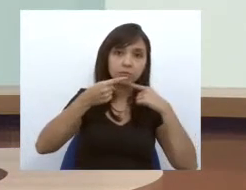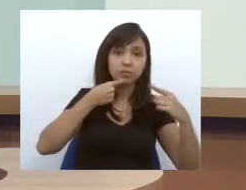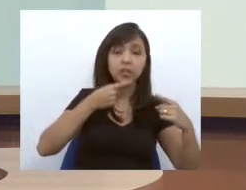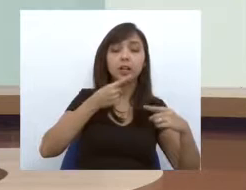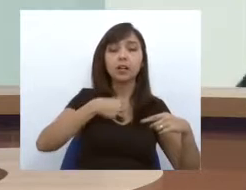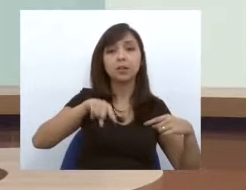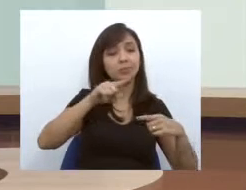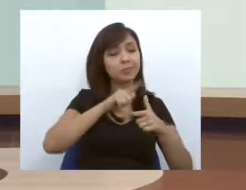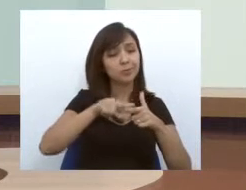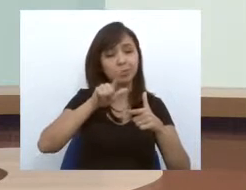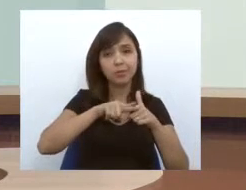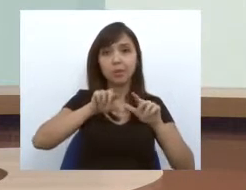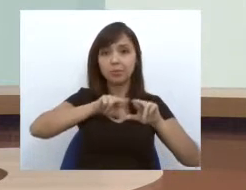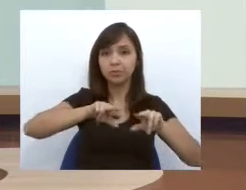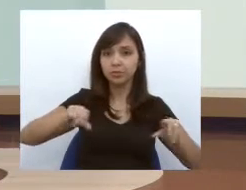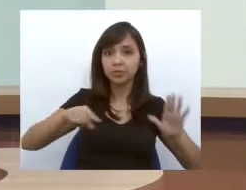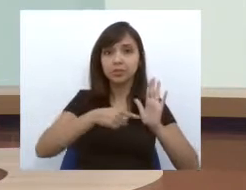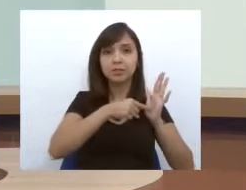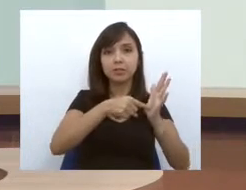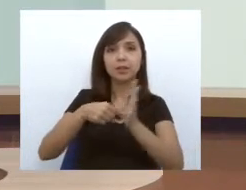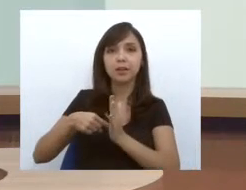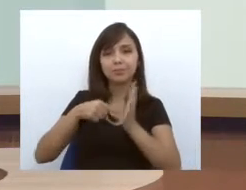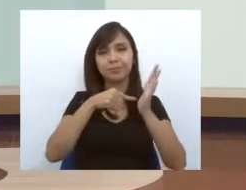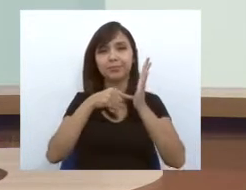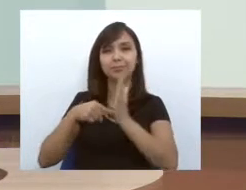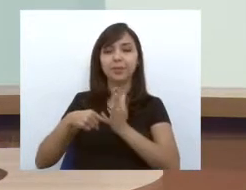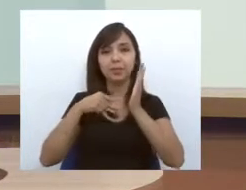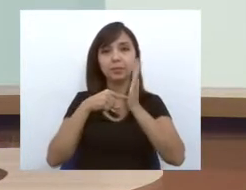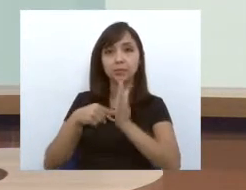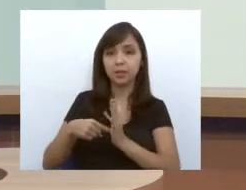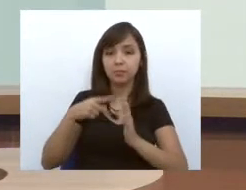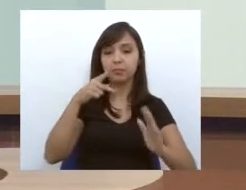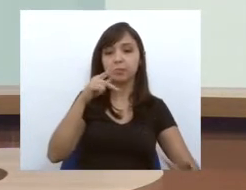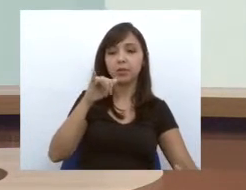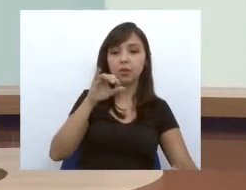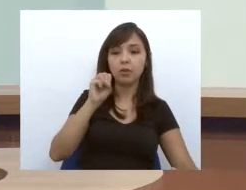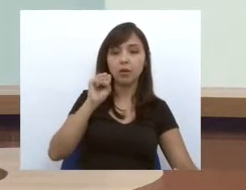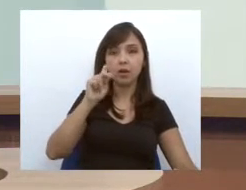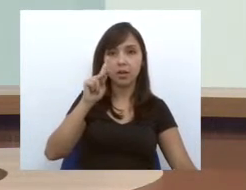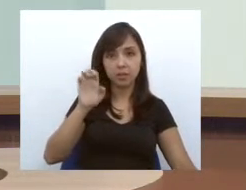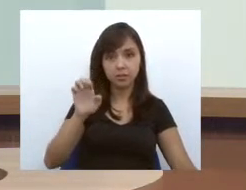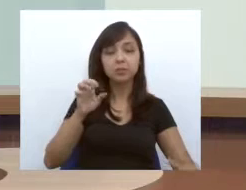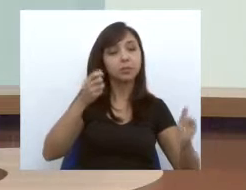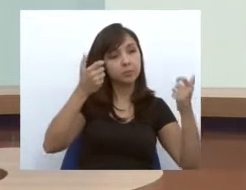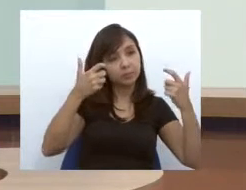Vários problemas foram apresentados pela POSP, tá?